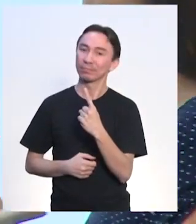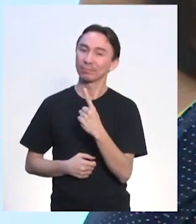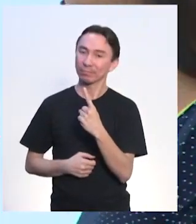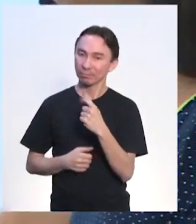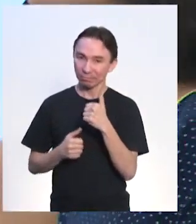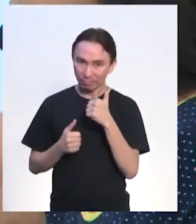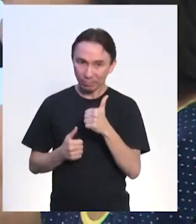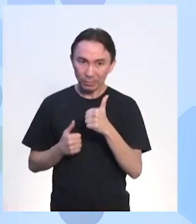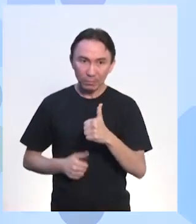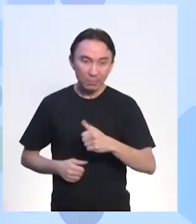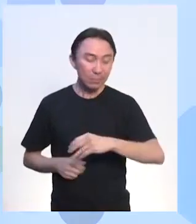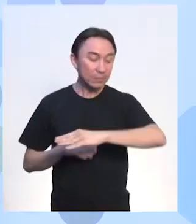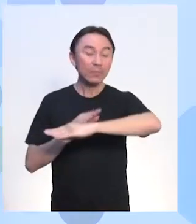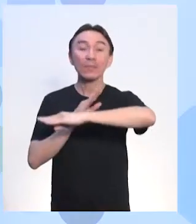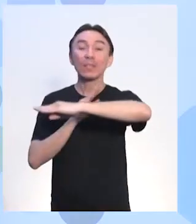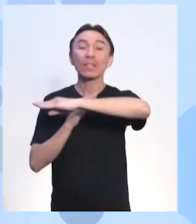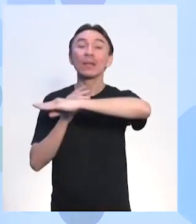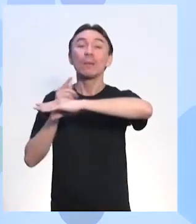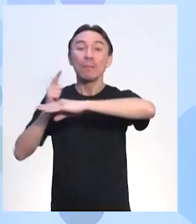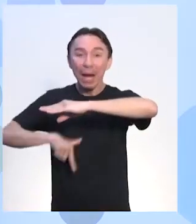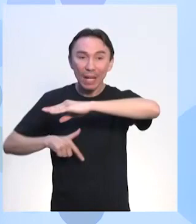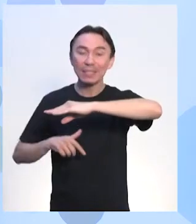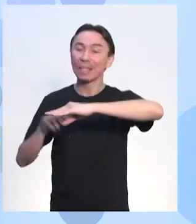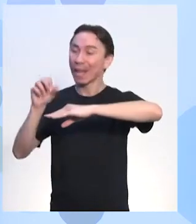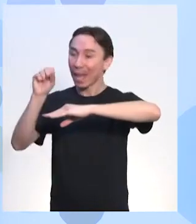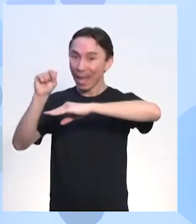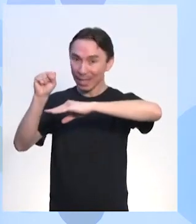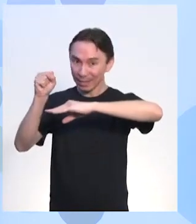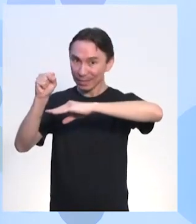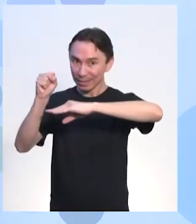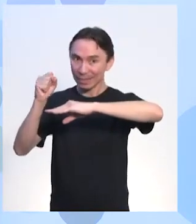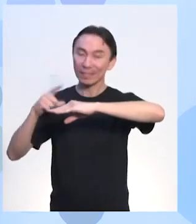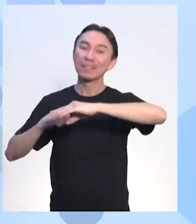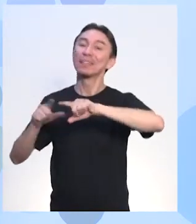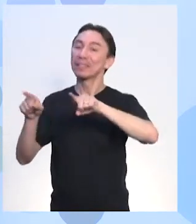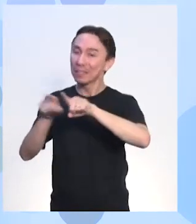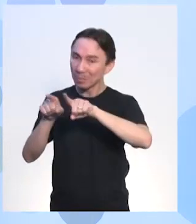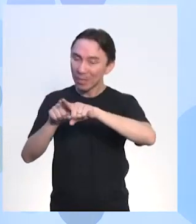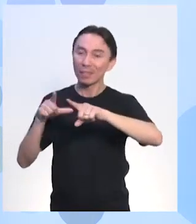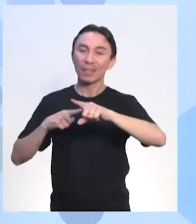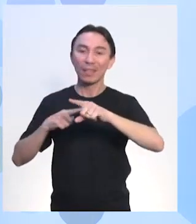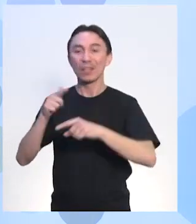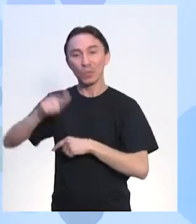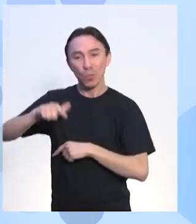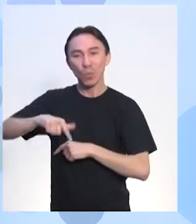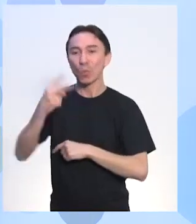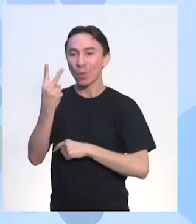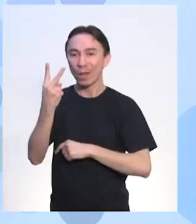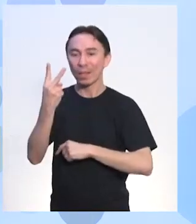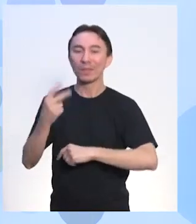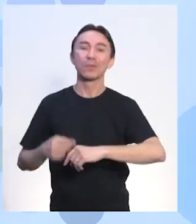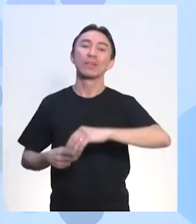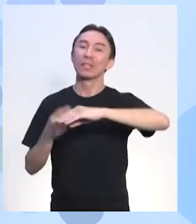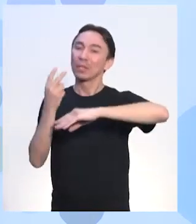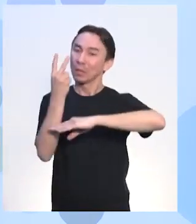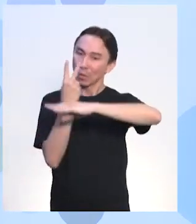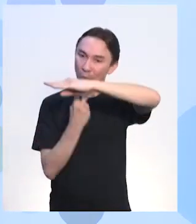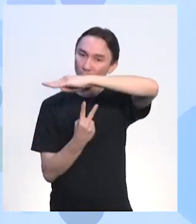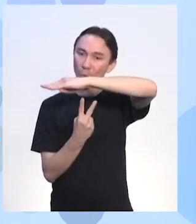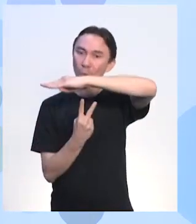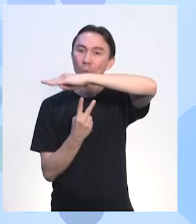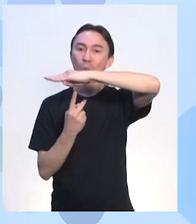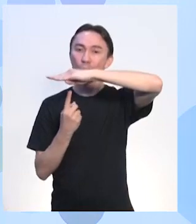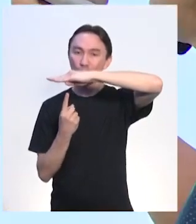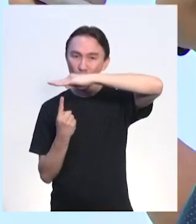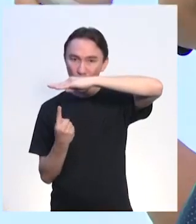1. Vou pegar a letra S. Também repete 2 vezes. Então, começo